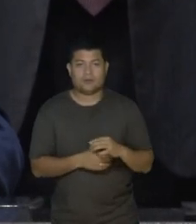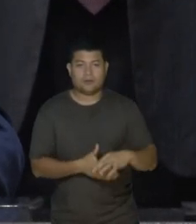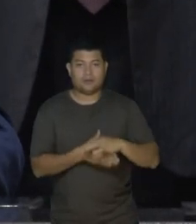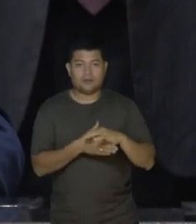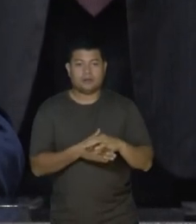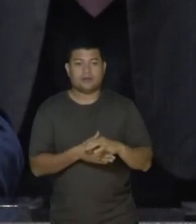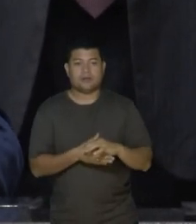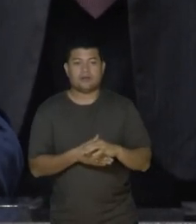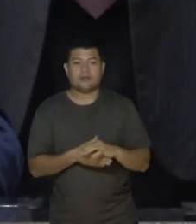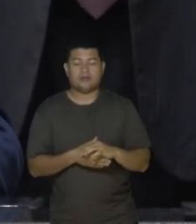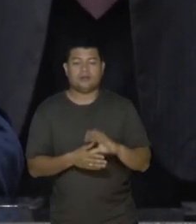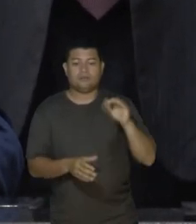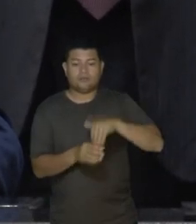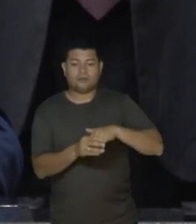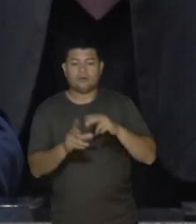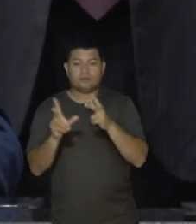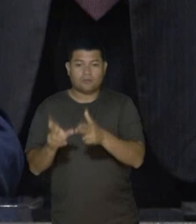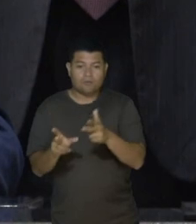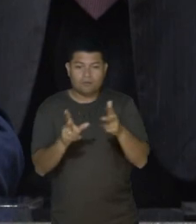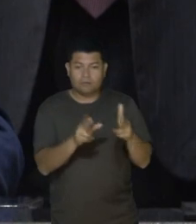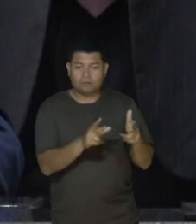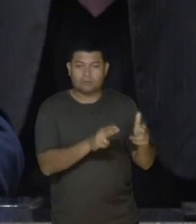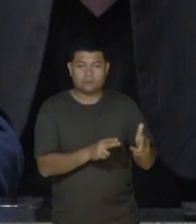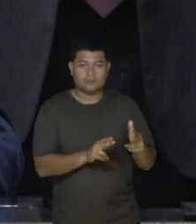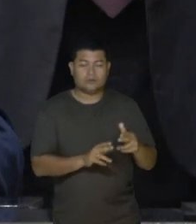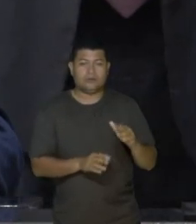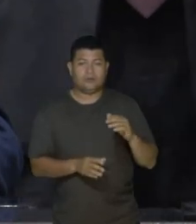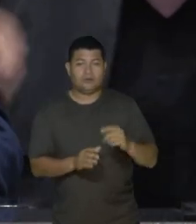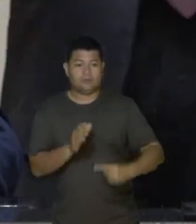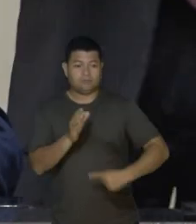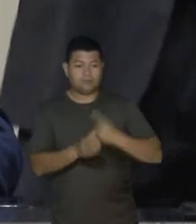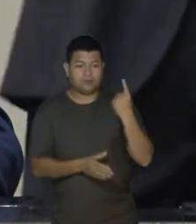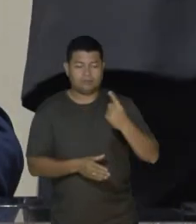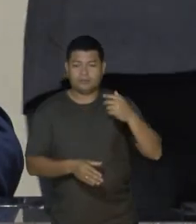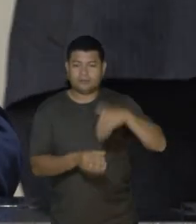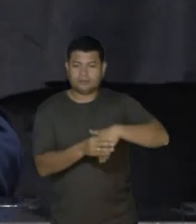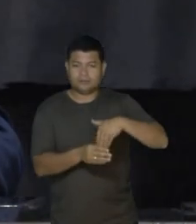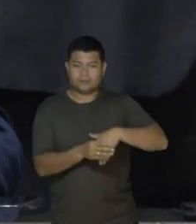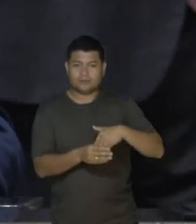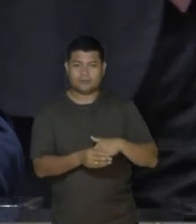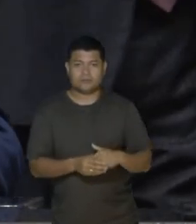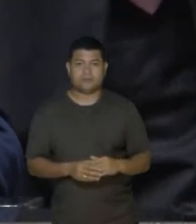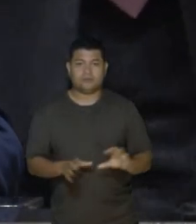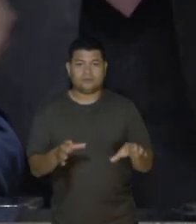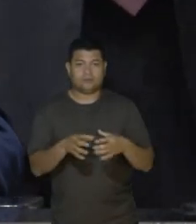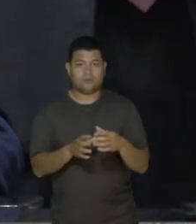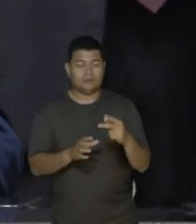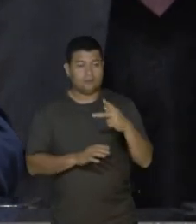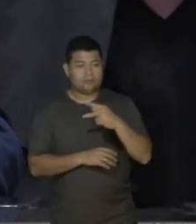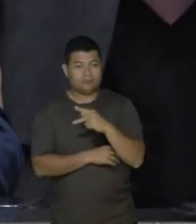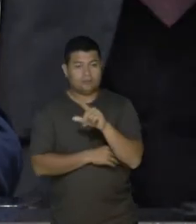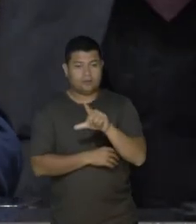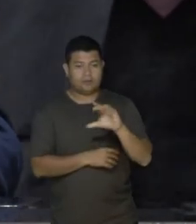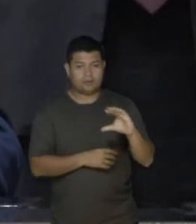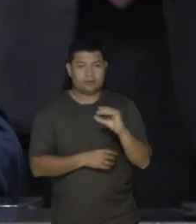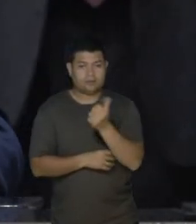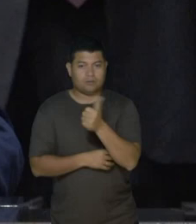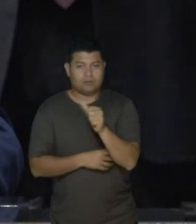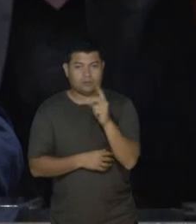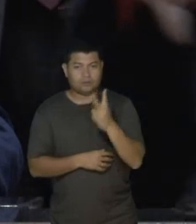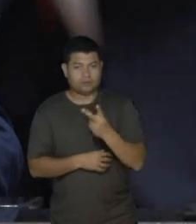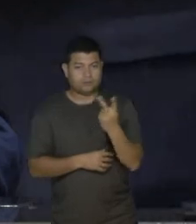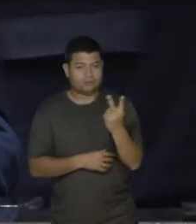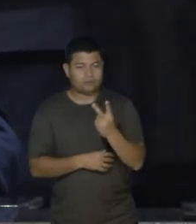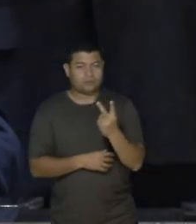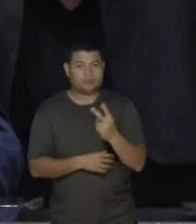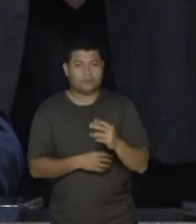votação do primeiro turno das seguintes matérias que serão votadas em bloco. Projeto de Lei Complementar 11-22, de autoria